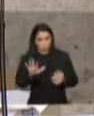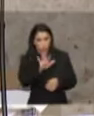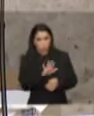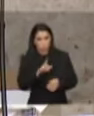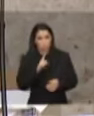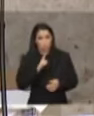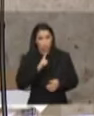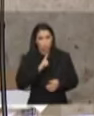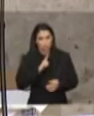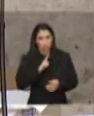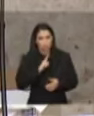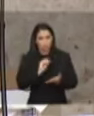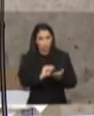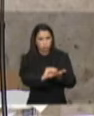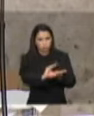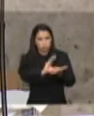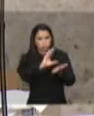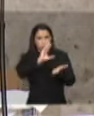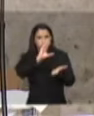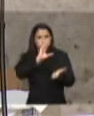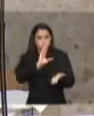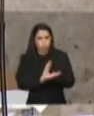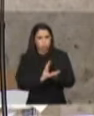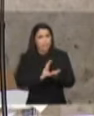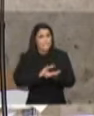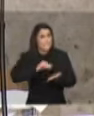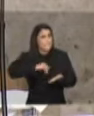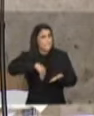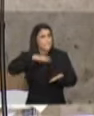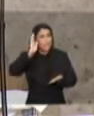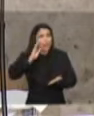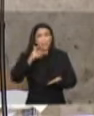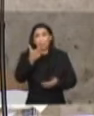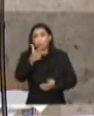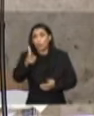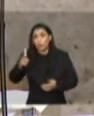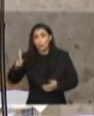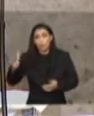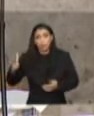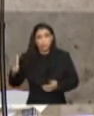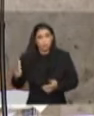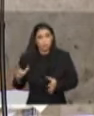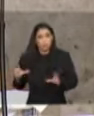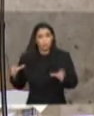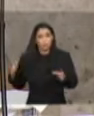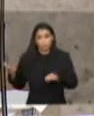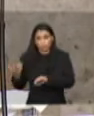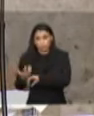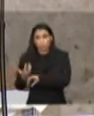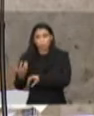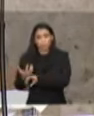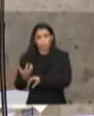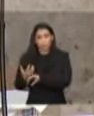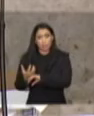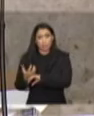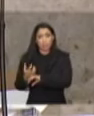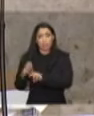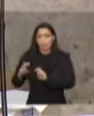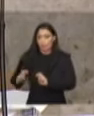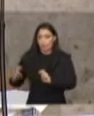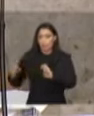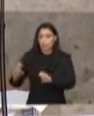obteve mais recursos do que todos os demais congressistas bancadas